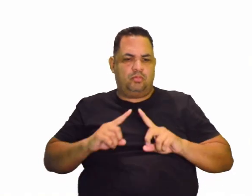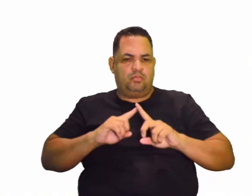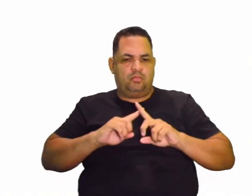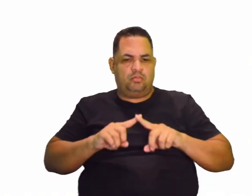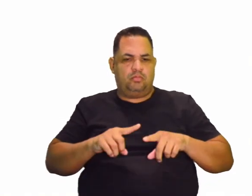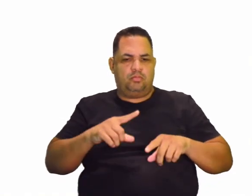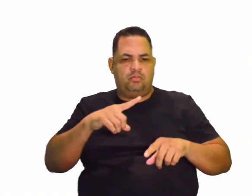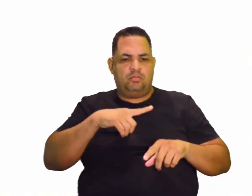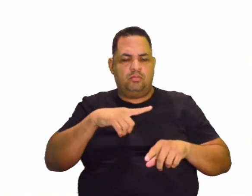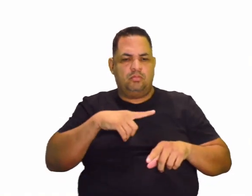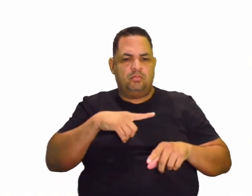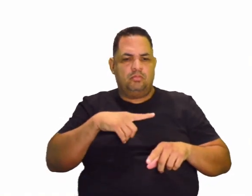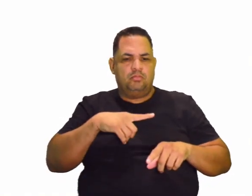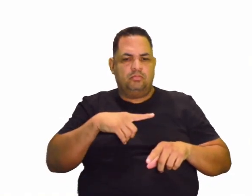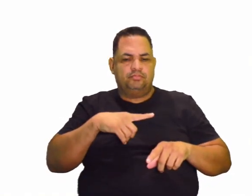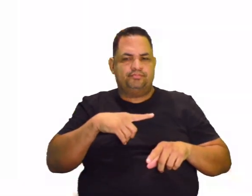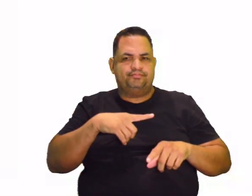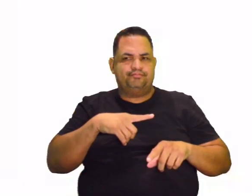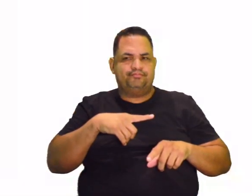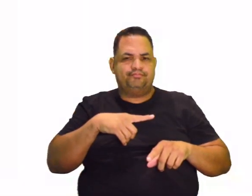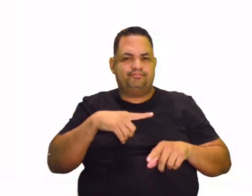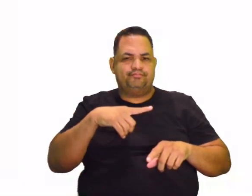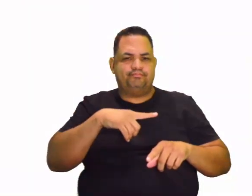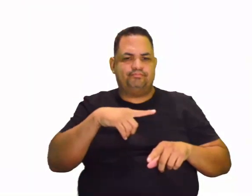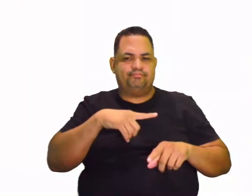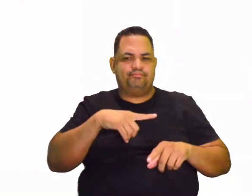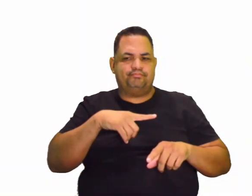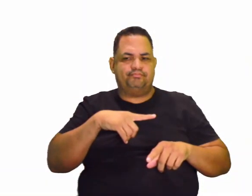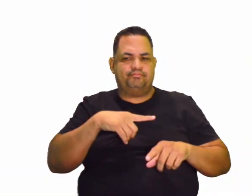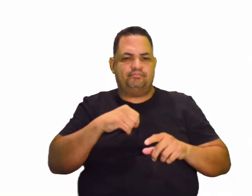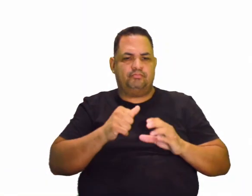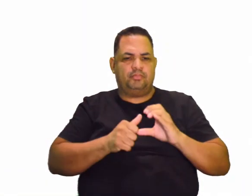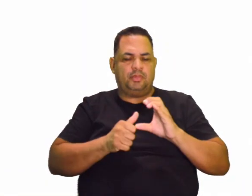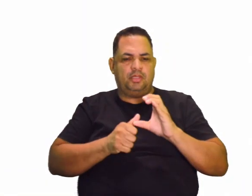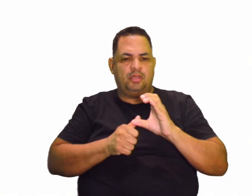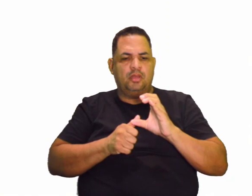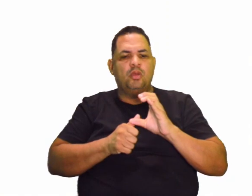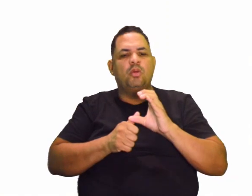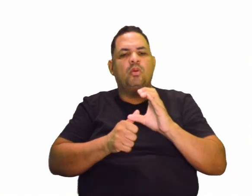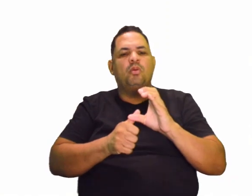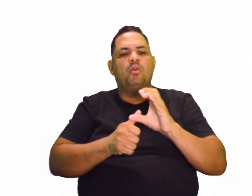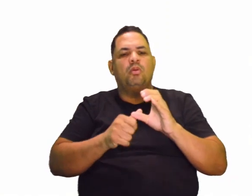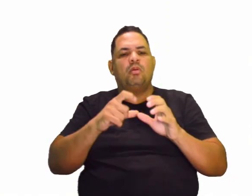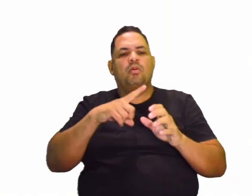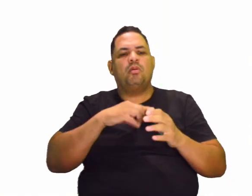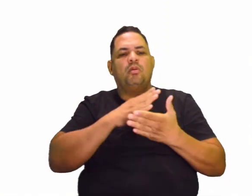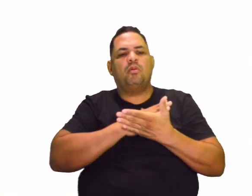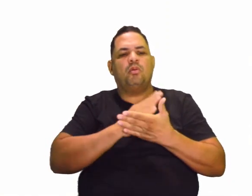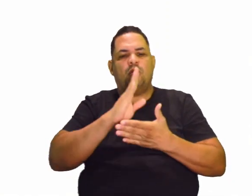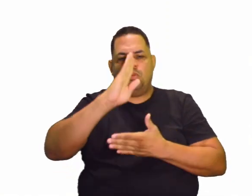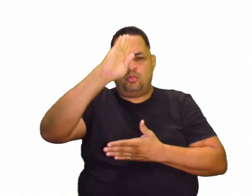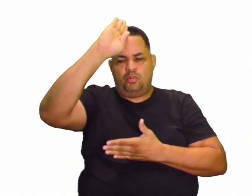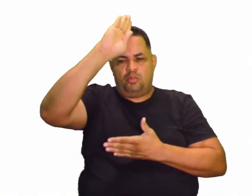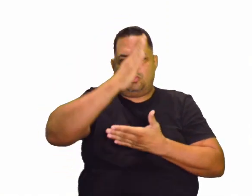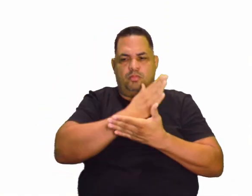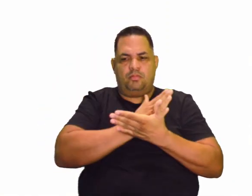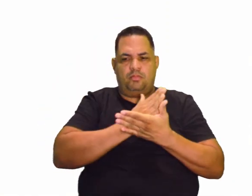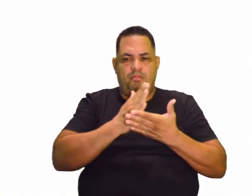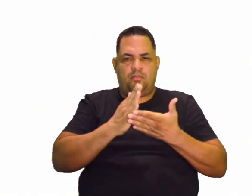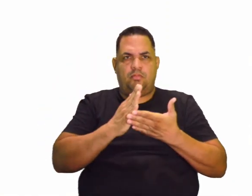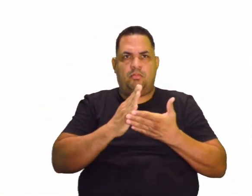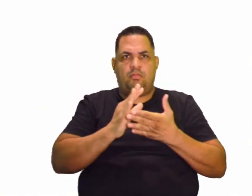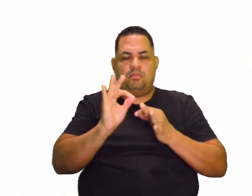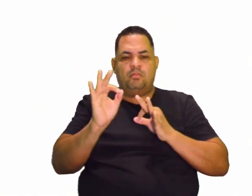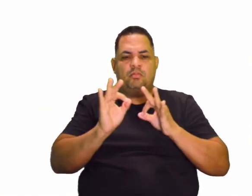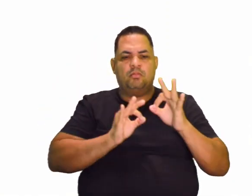muito cristão, né, então, Roma passou, então, a aceitar a